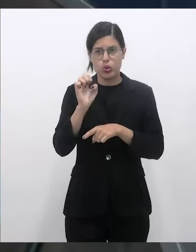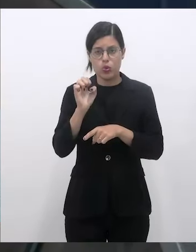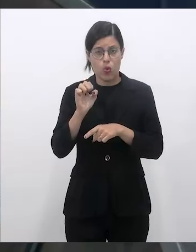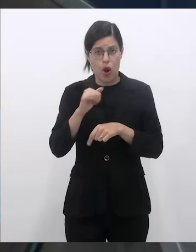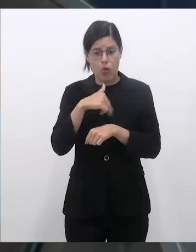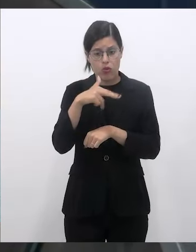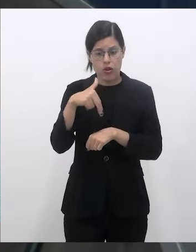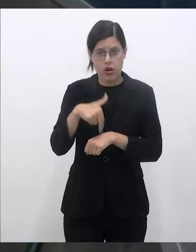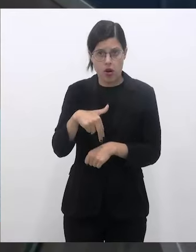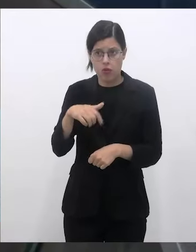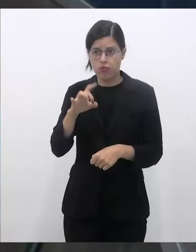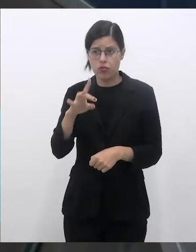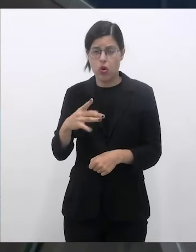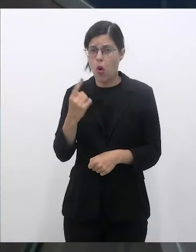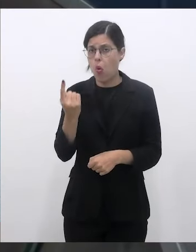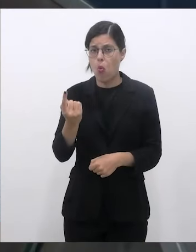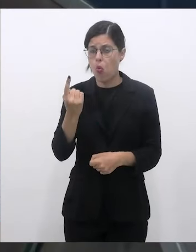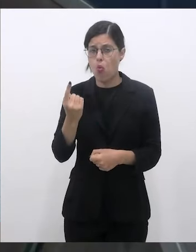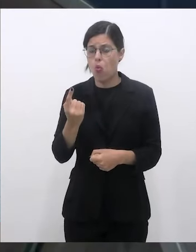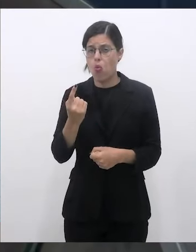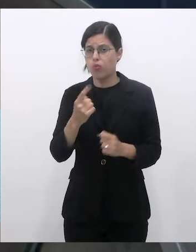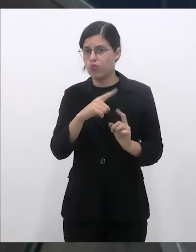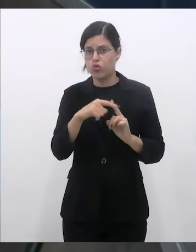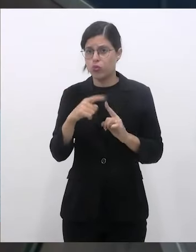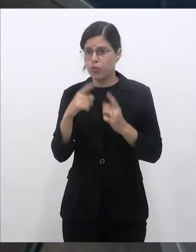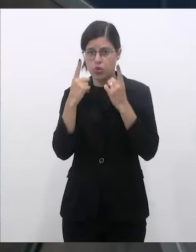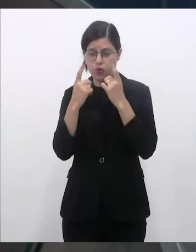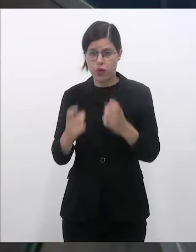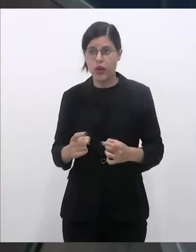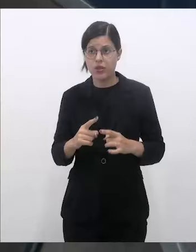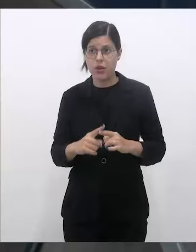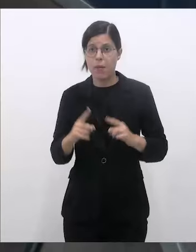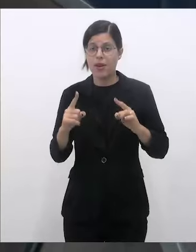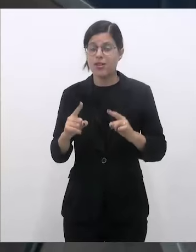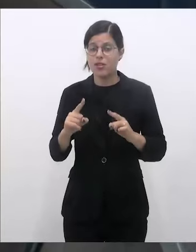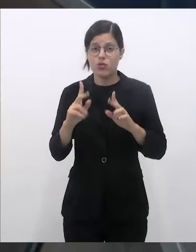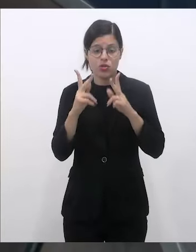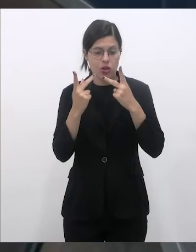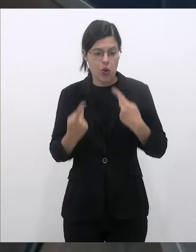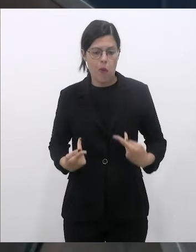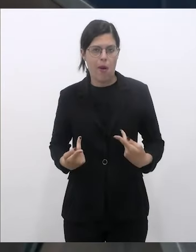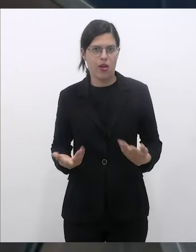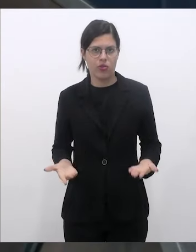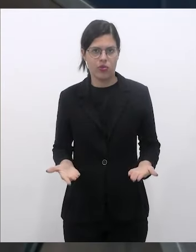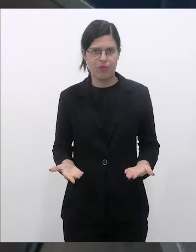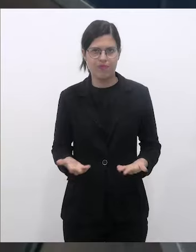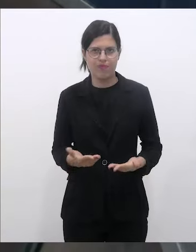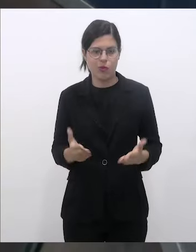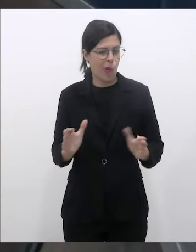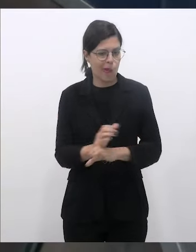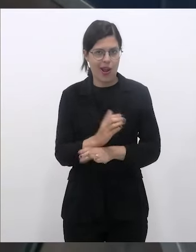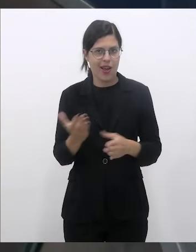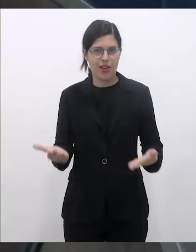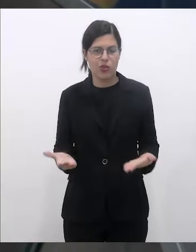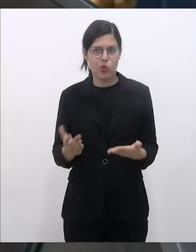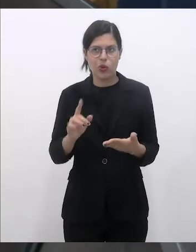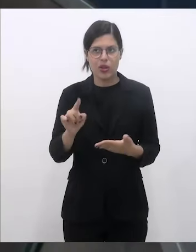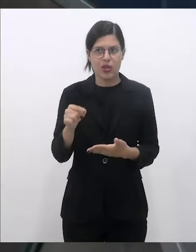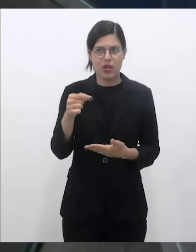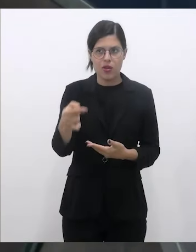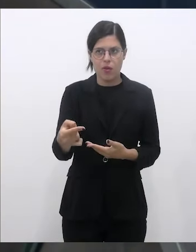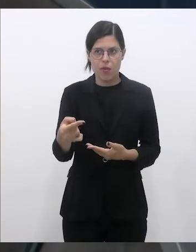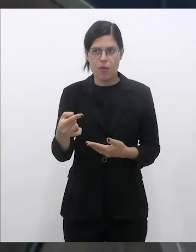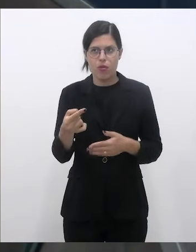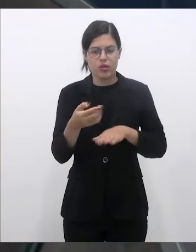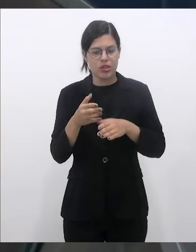materializa um registro. Mas e a questão do ser humano como um todo? E a fase posterior